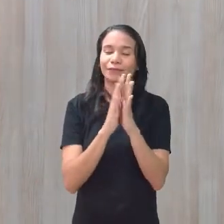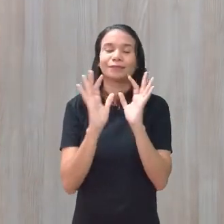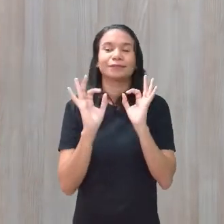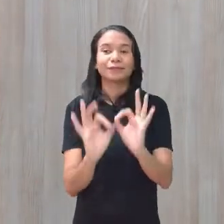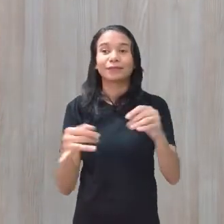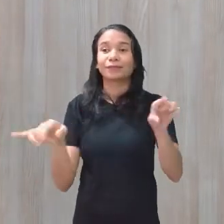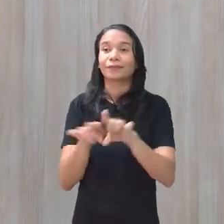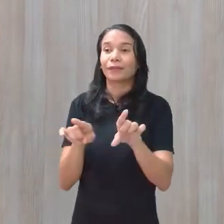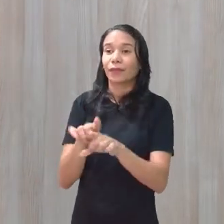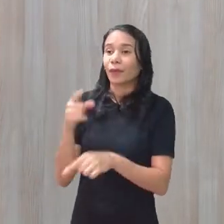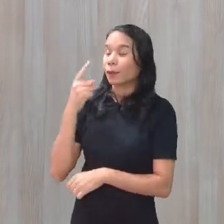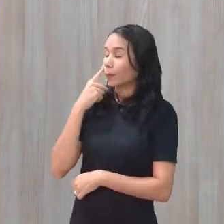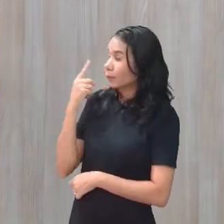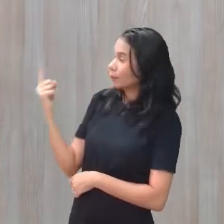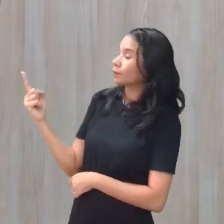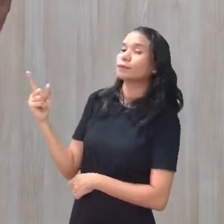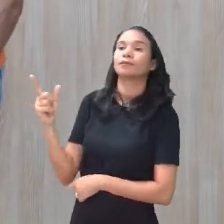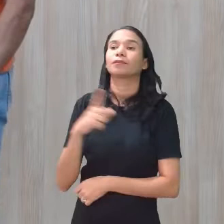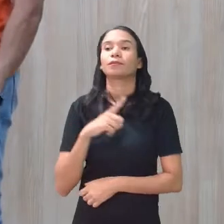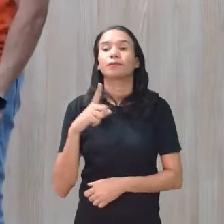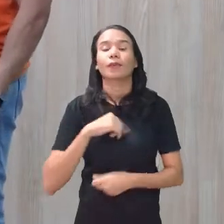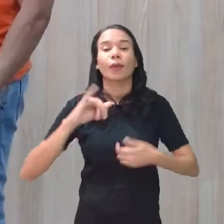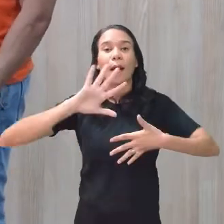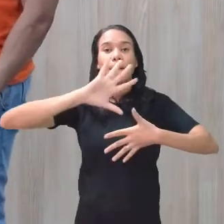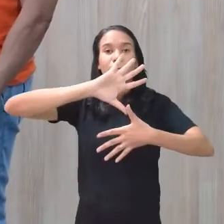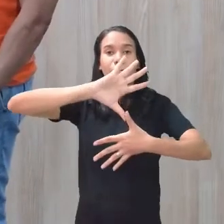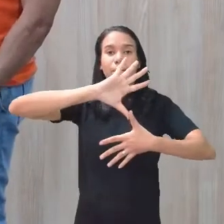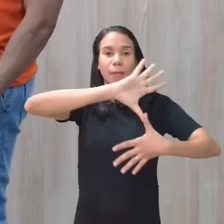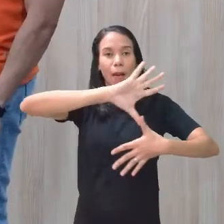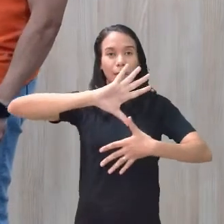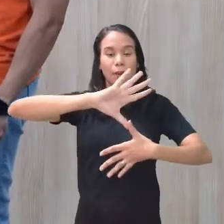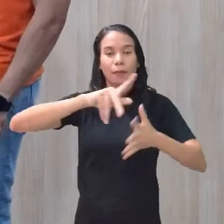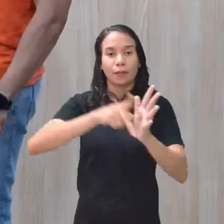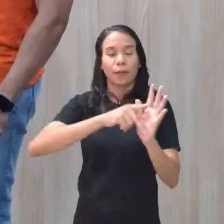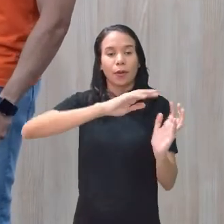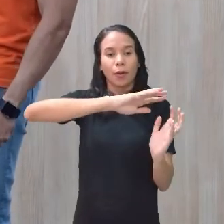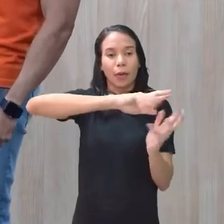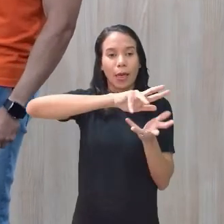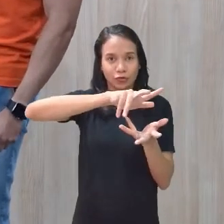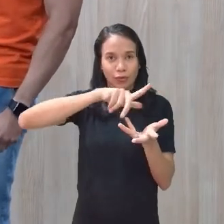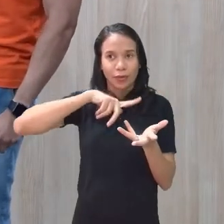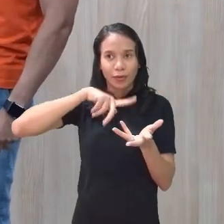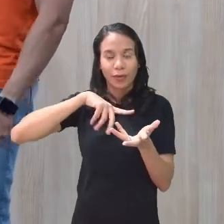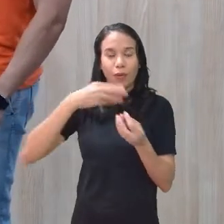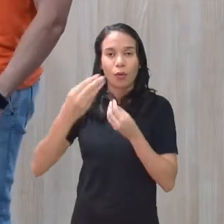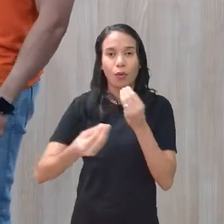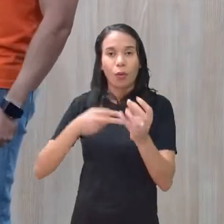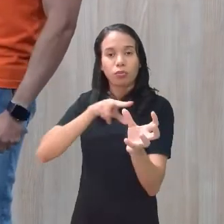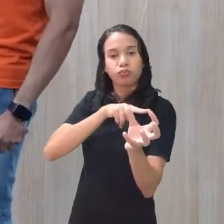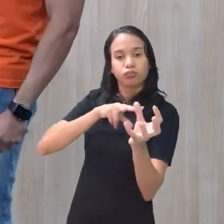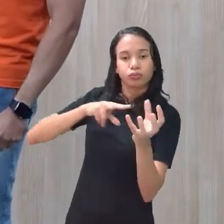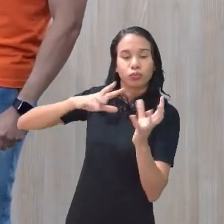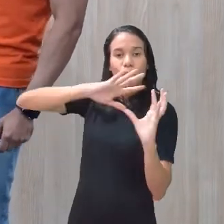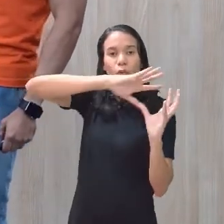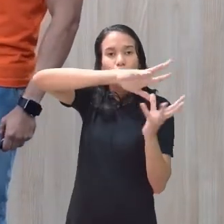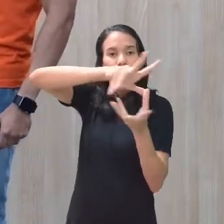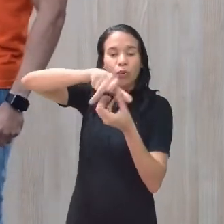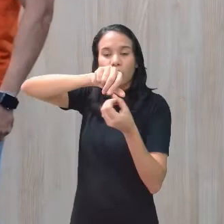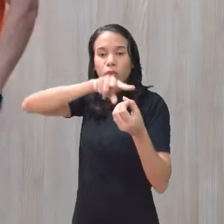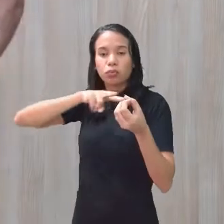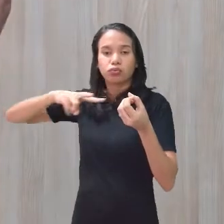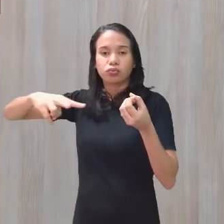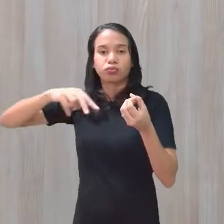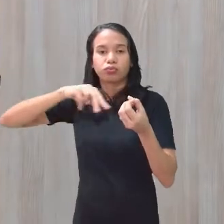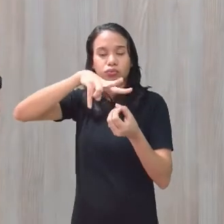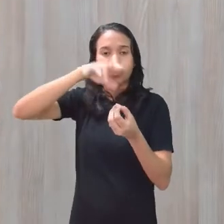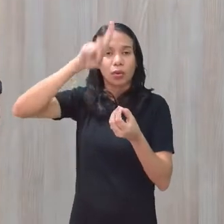tem também a ideia do mapa, né? Na ideia da geografia aí, os ângulos, certo? Na ideia da latitude